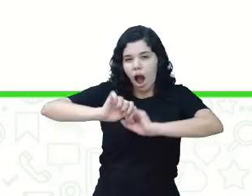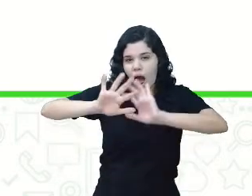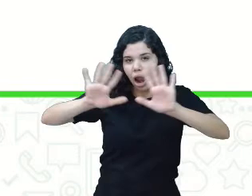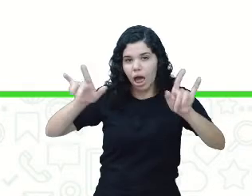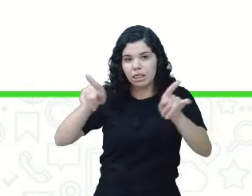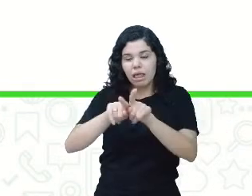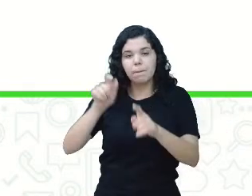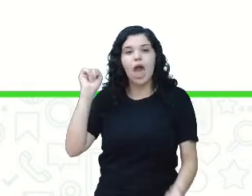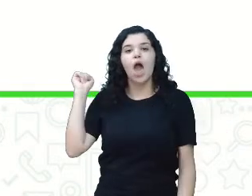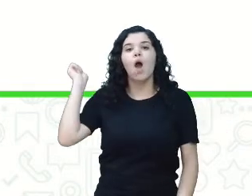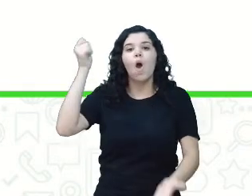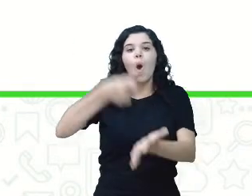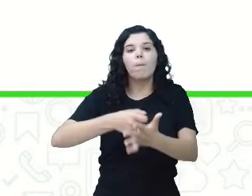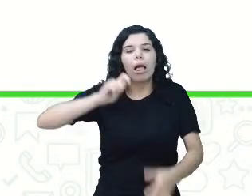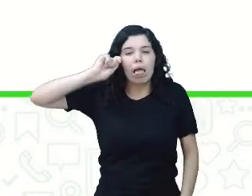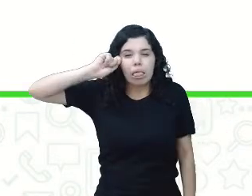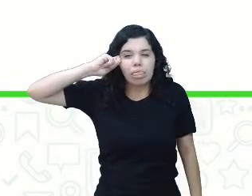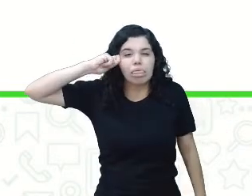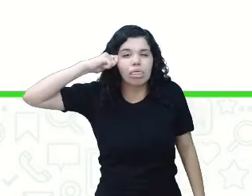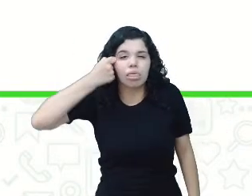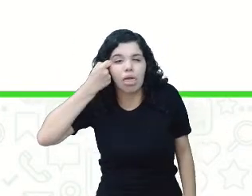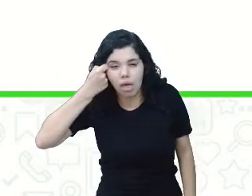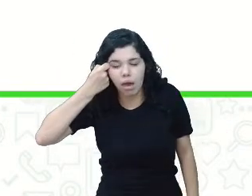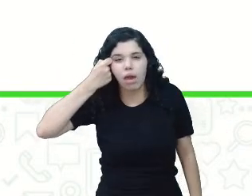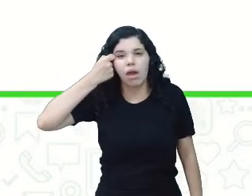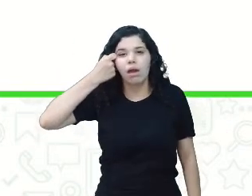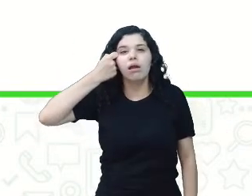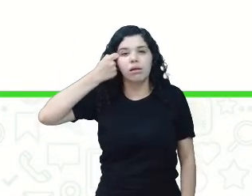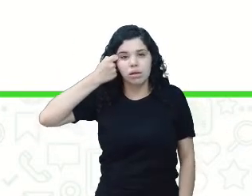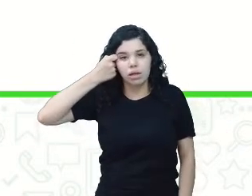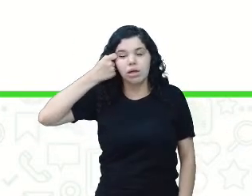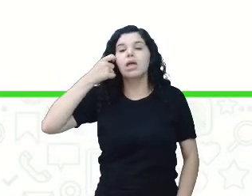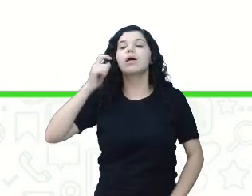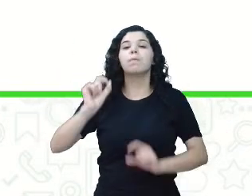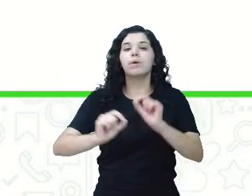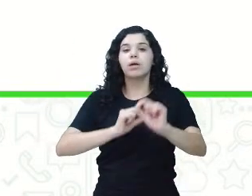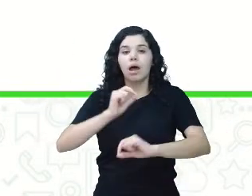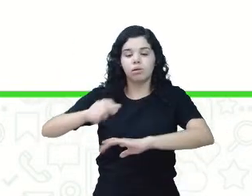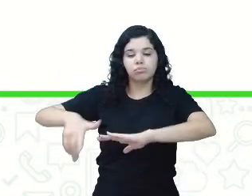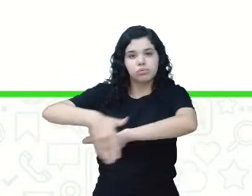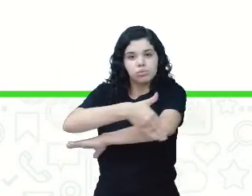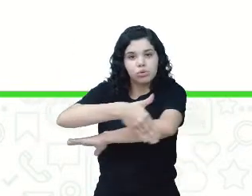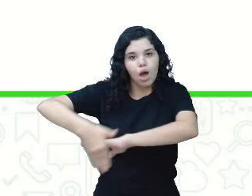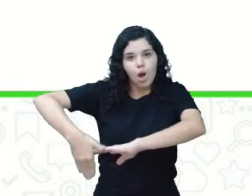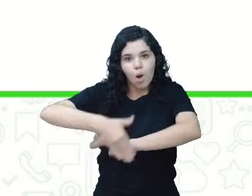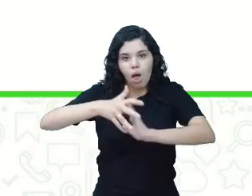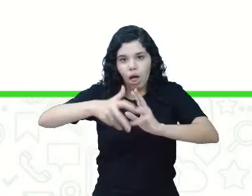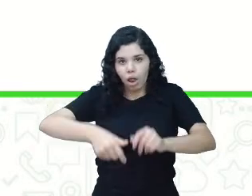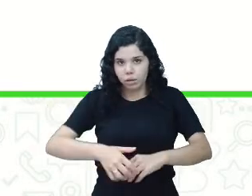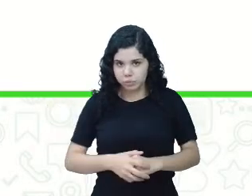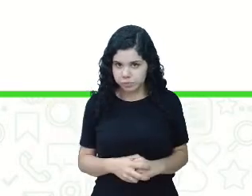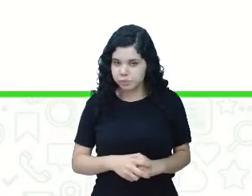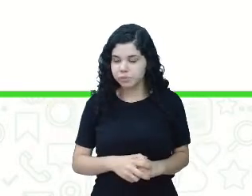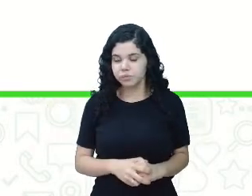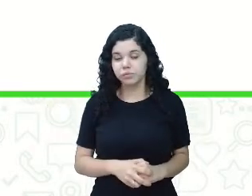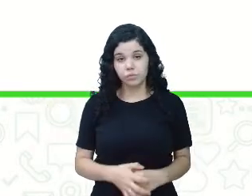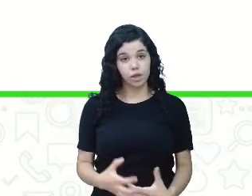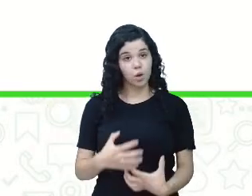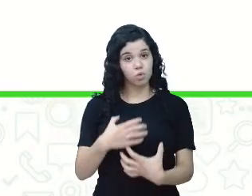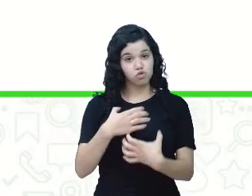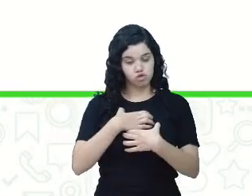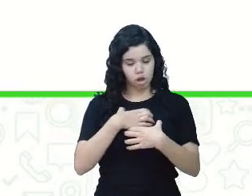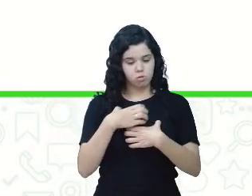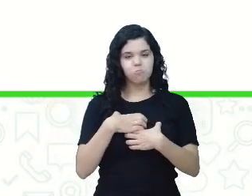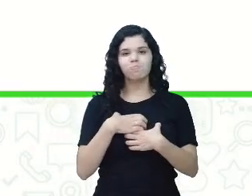a 12 anos para tratar a rua quitanda. Essa era a forma que os